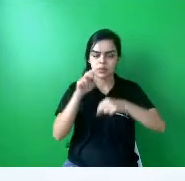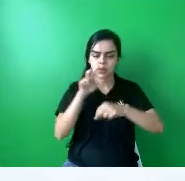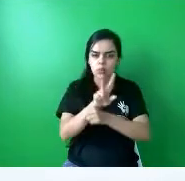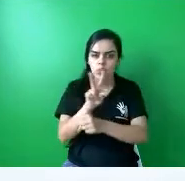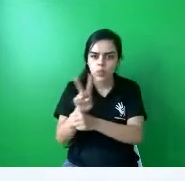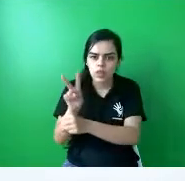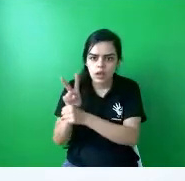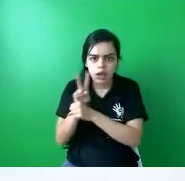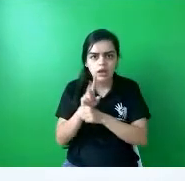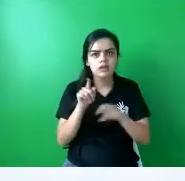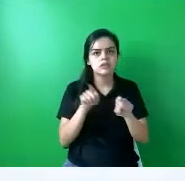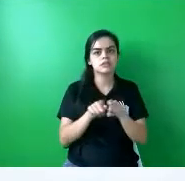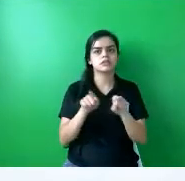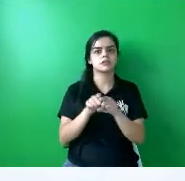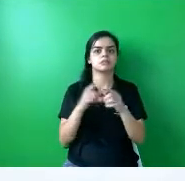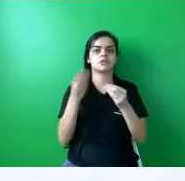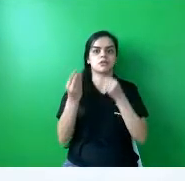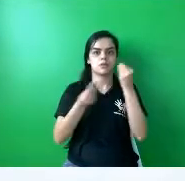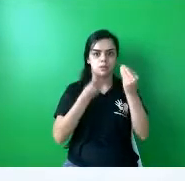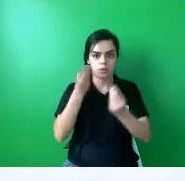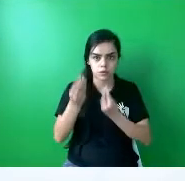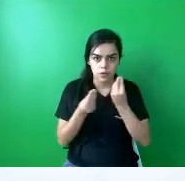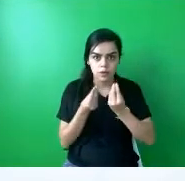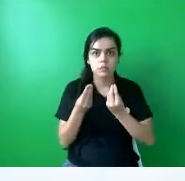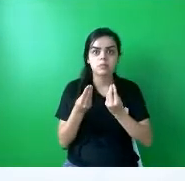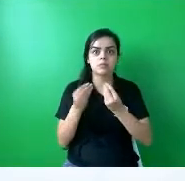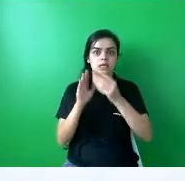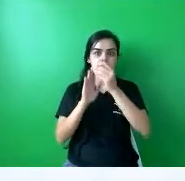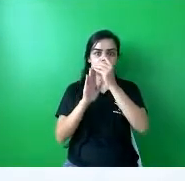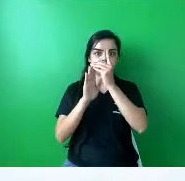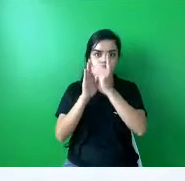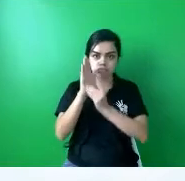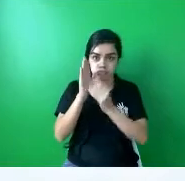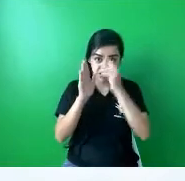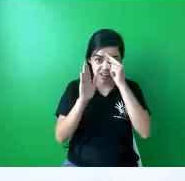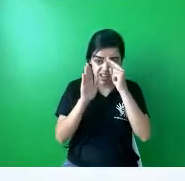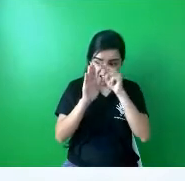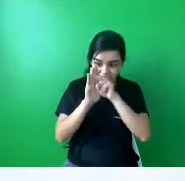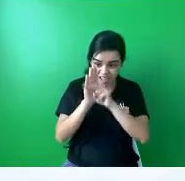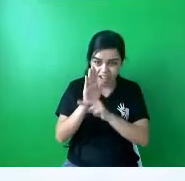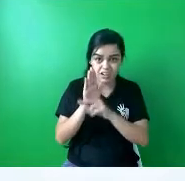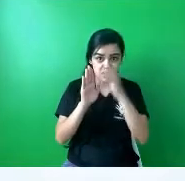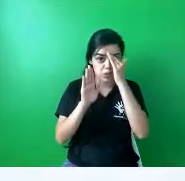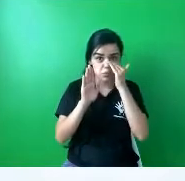cuidado e está agindo totalmente dentro de uma diretriz, né, de uma diretriz